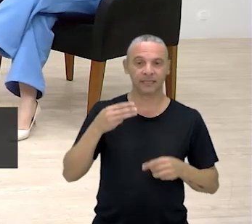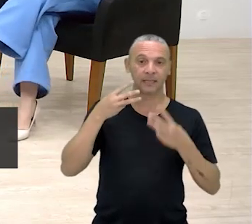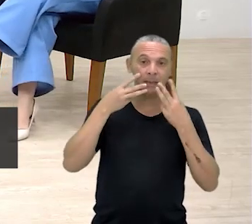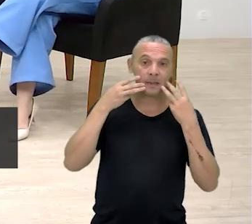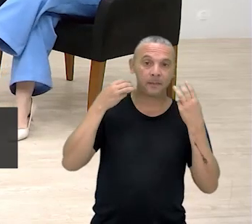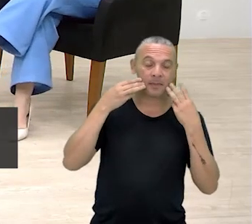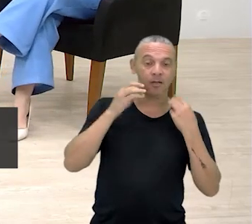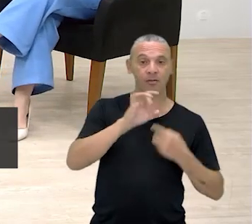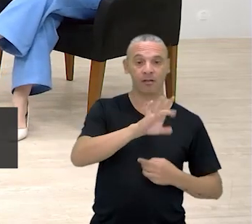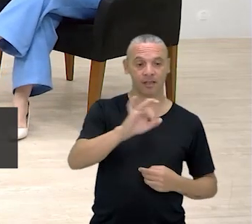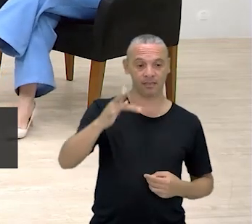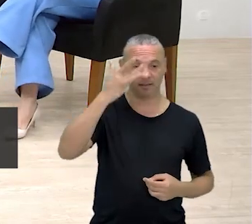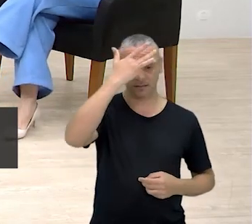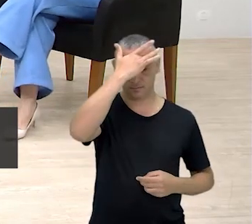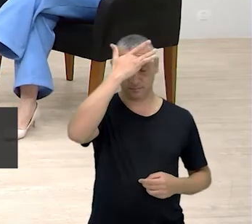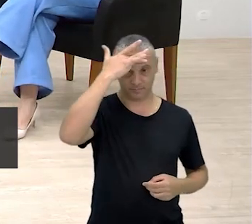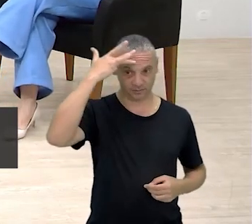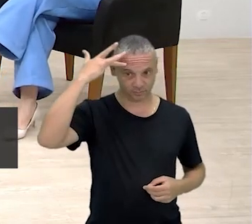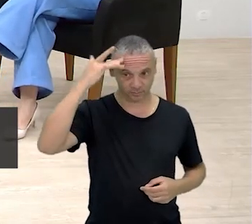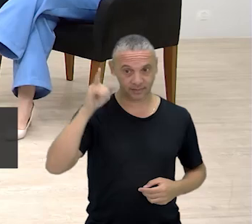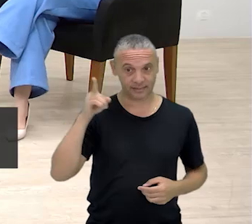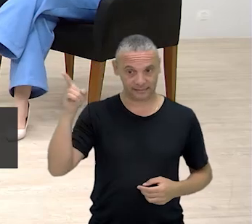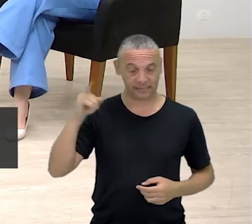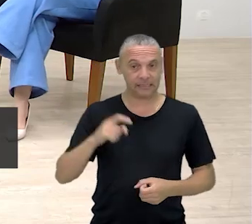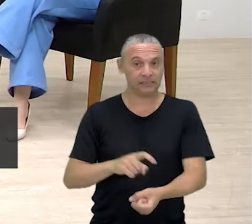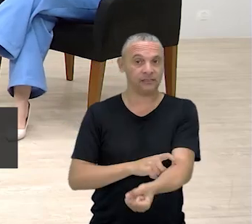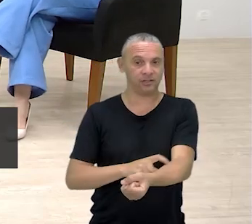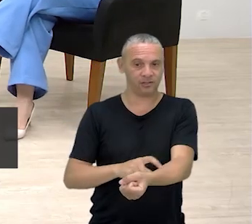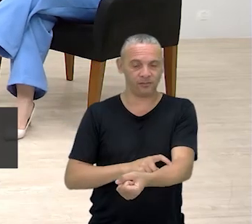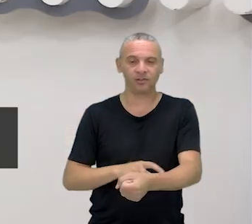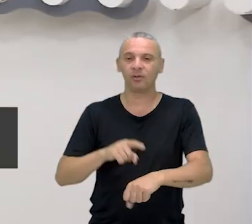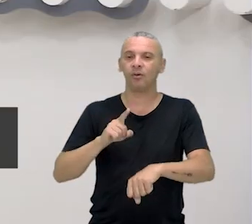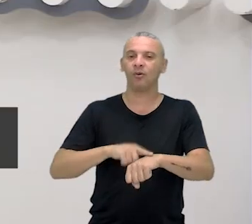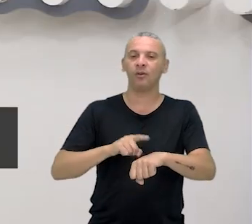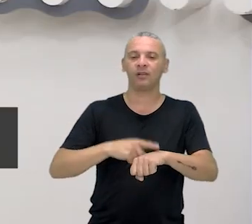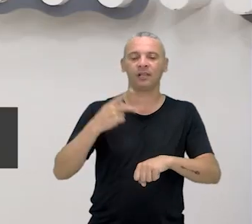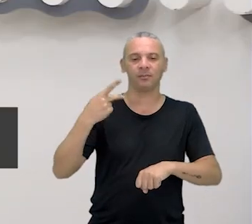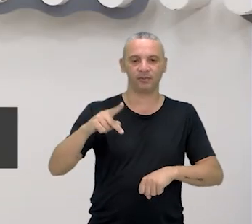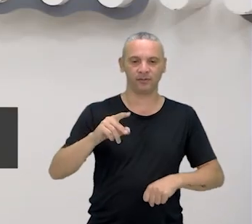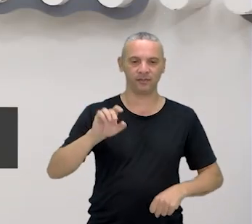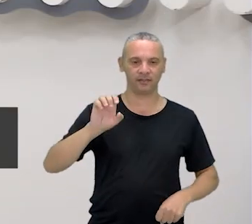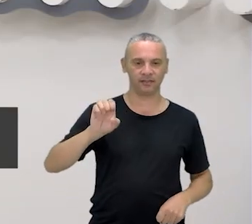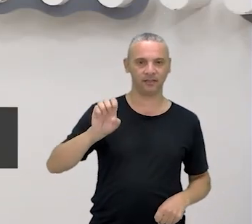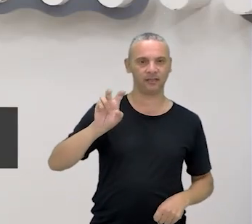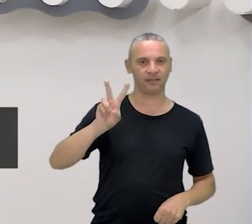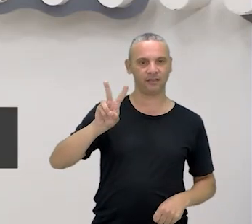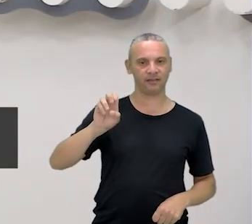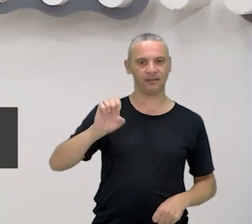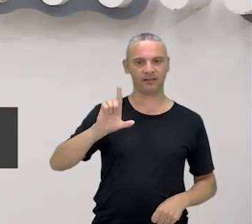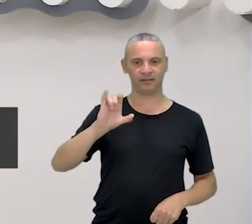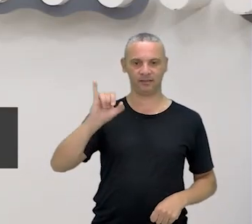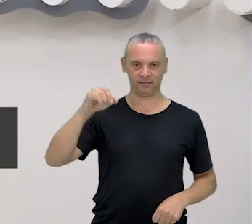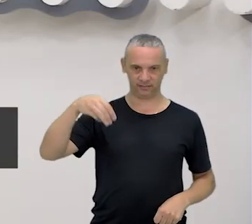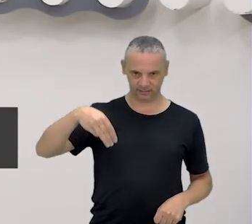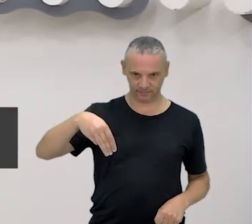miar... Ele é bravo. Então eu vou dar um tempinho aí pra... Voltando um pouquinho na Evelyn, que começou com